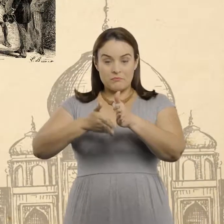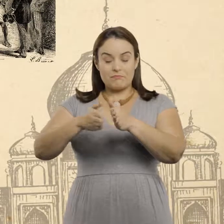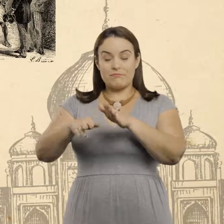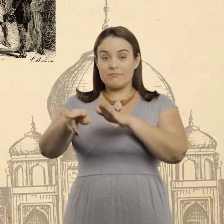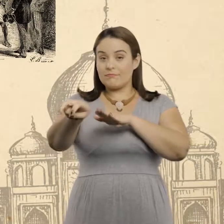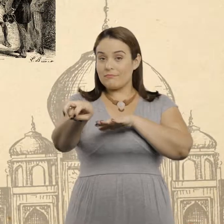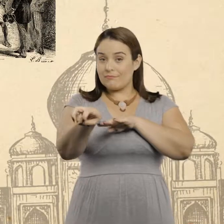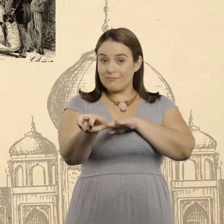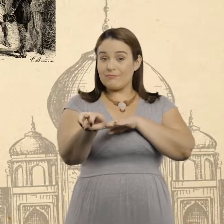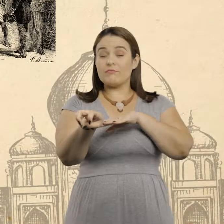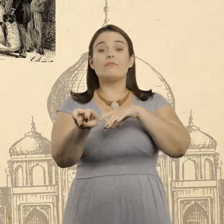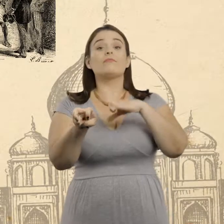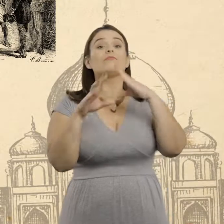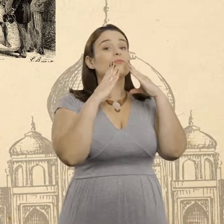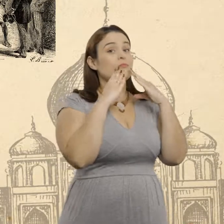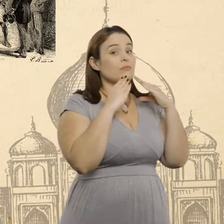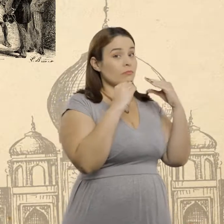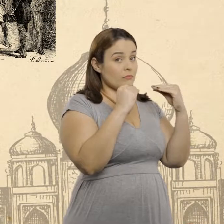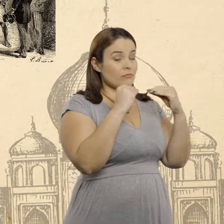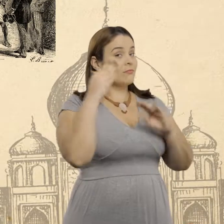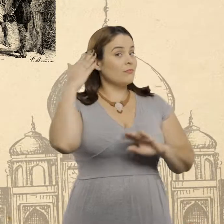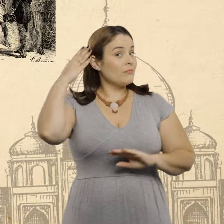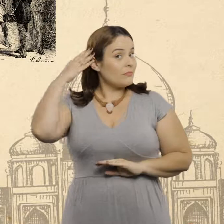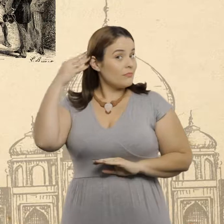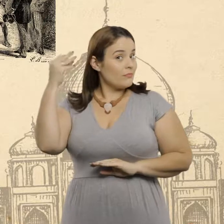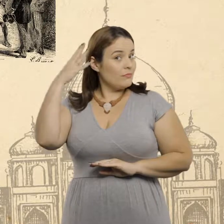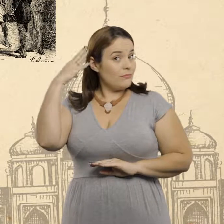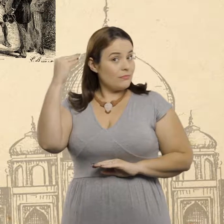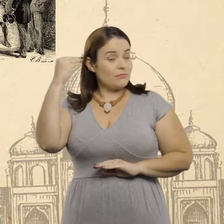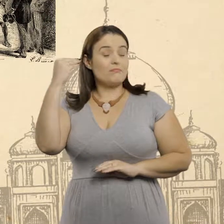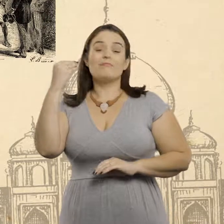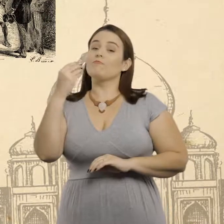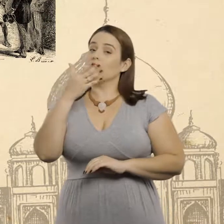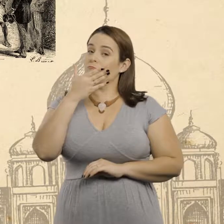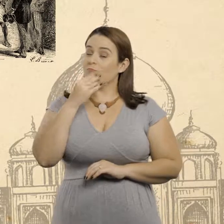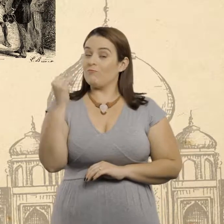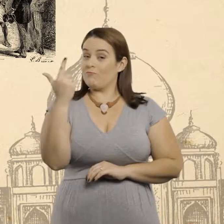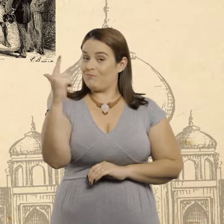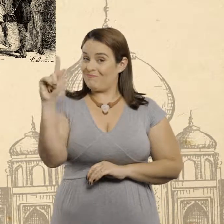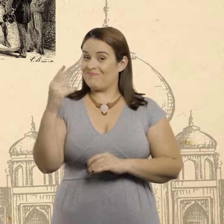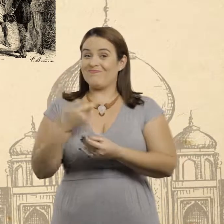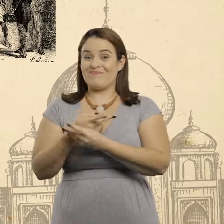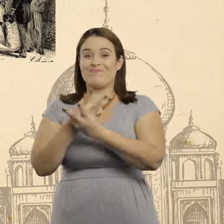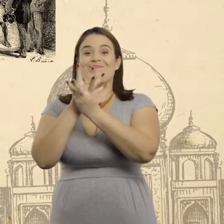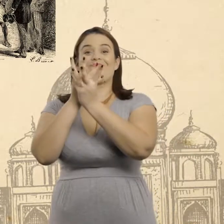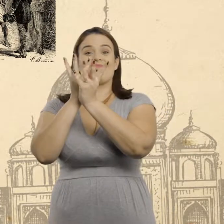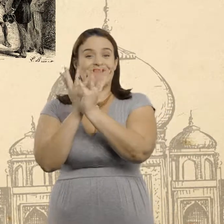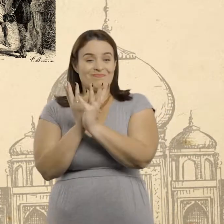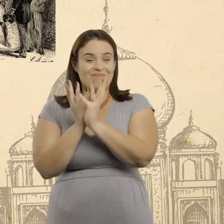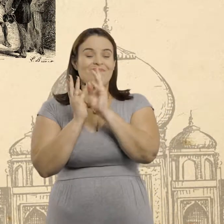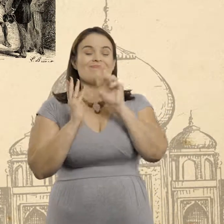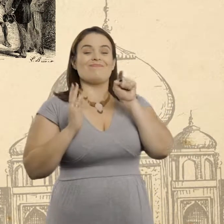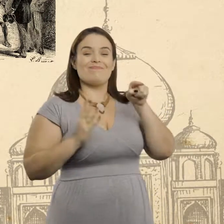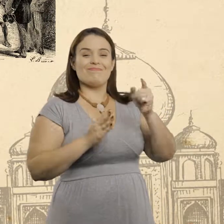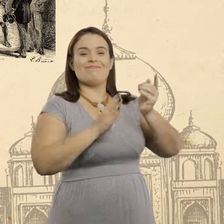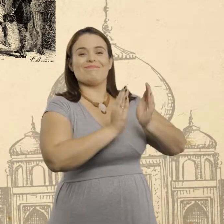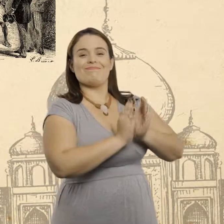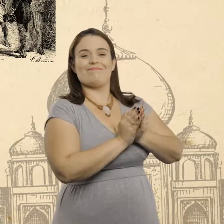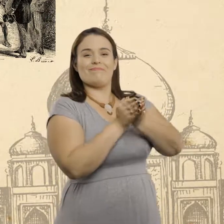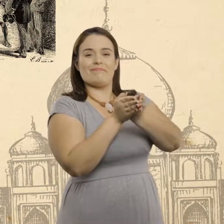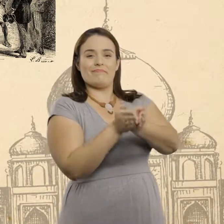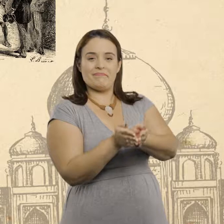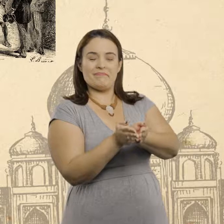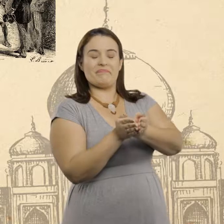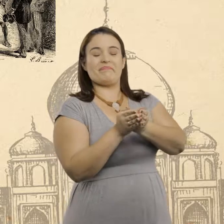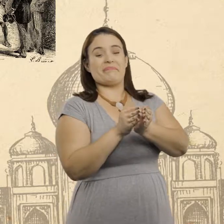do trem estavam Phileas Fogg, Passepartout e outro homem que tinha jogado baralho com o Sr. Fogg durante a travessia do navio